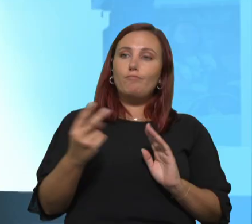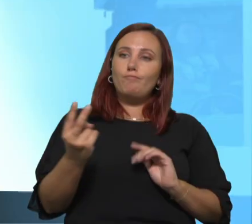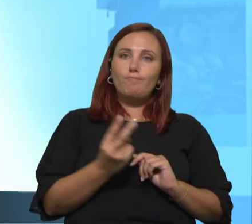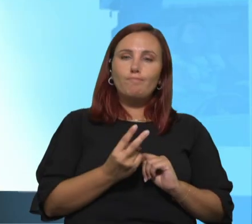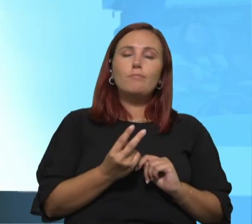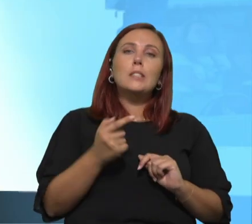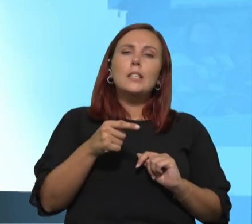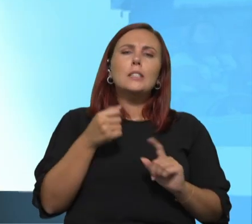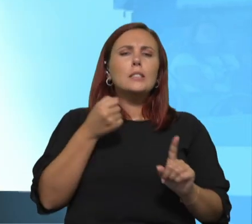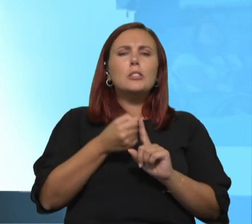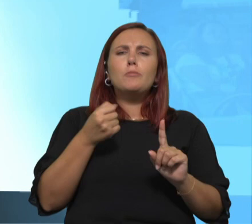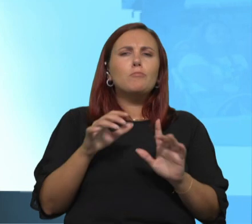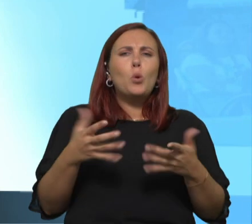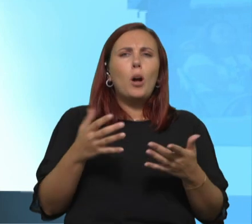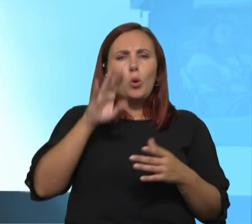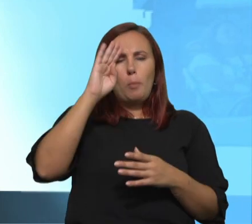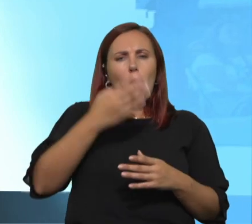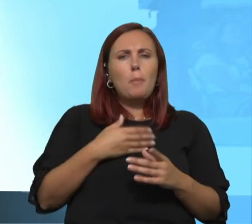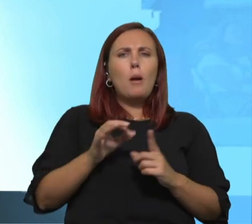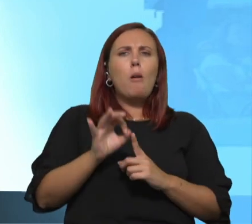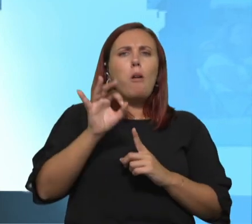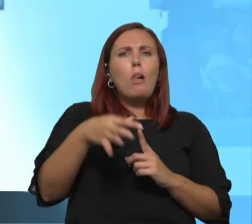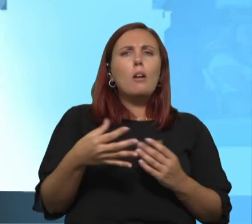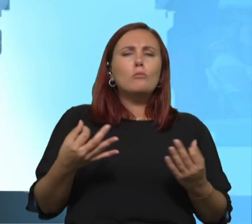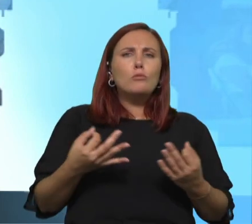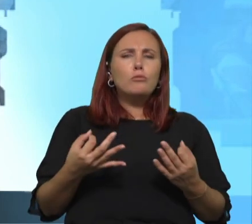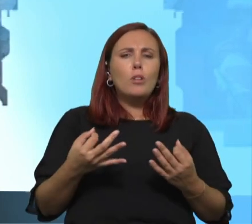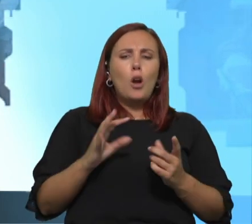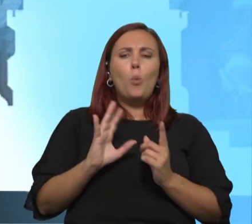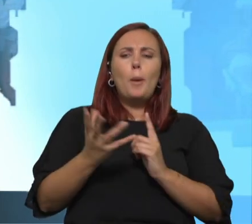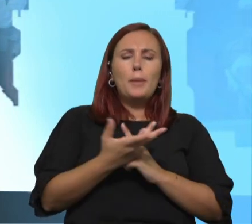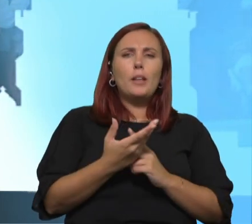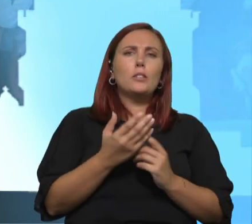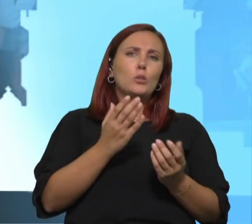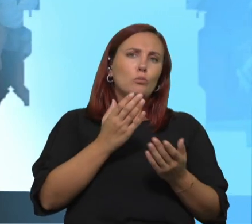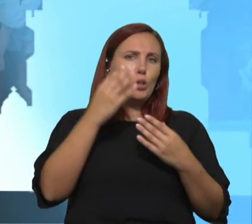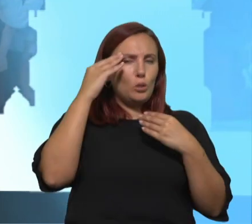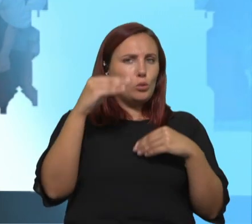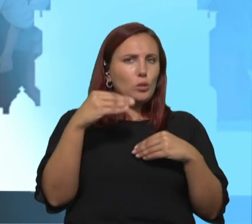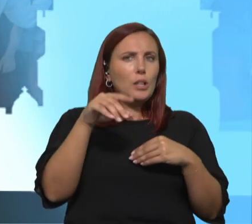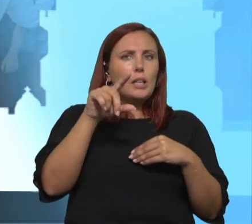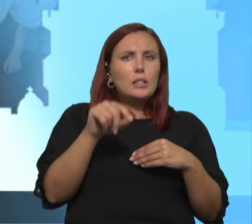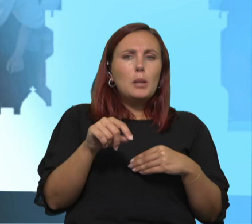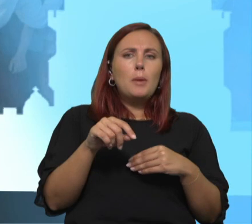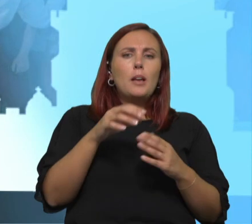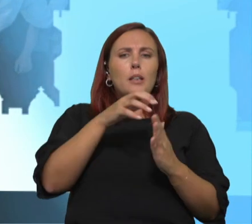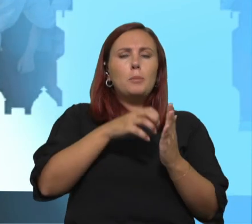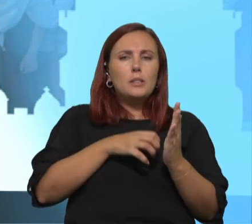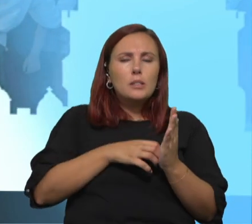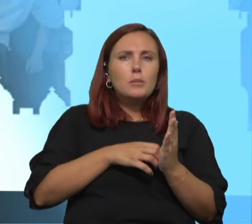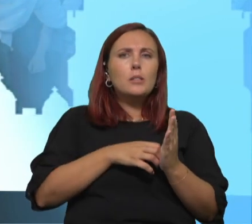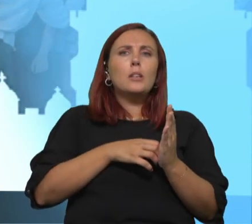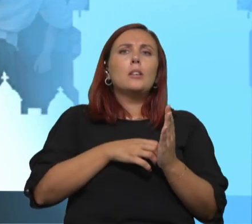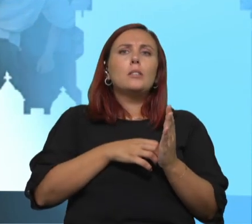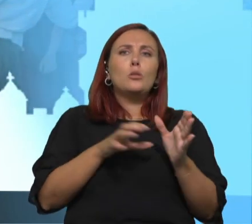desafio é este que o Papa coloca aos ambientes educativos e que é retomado na mensagem da Comissão Episcopal para esta